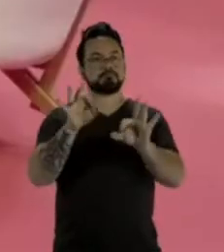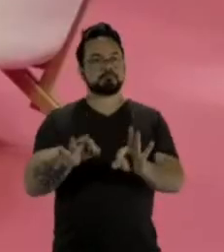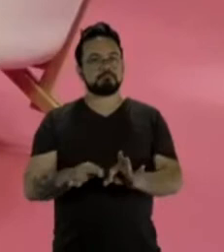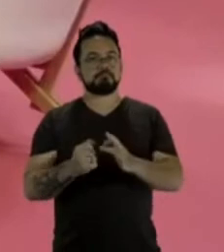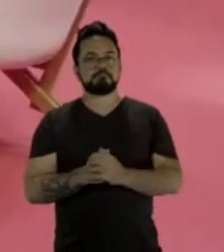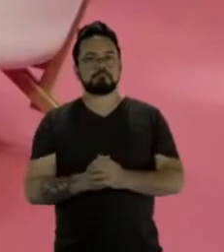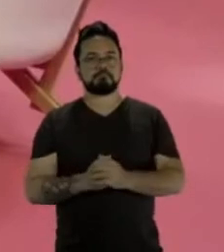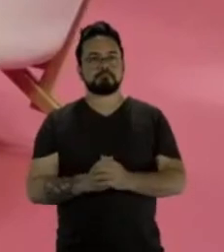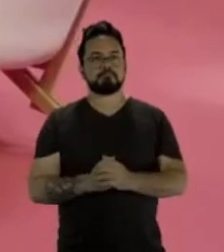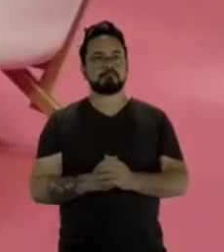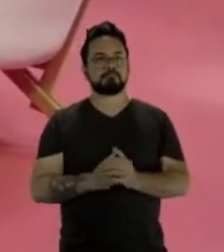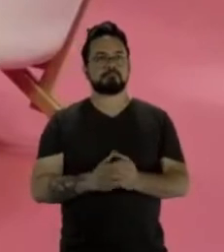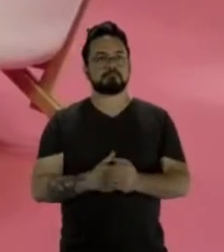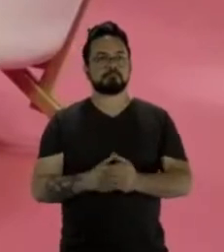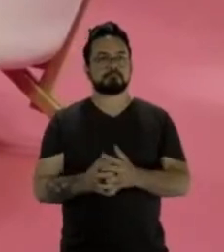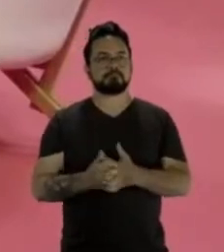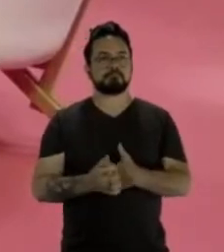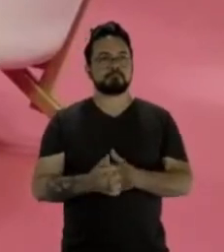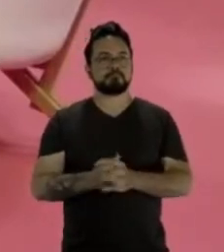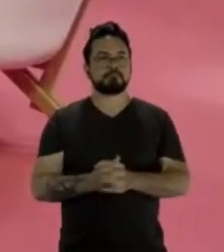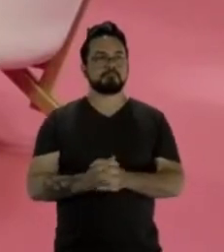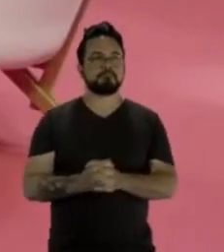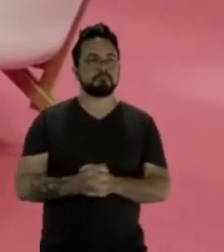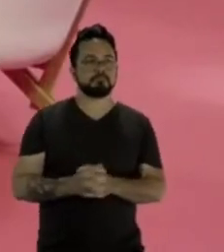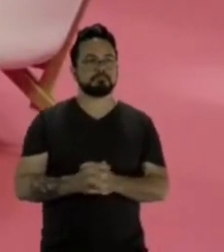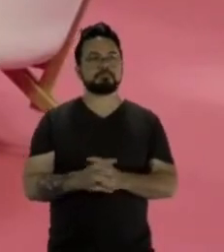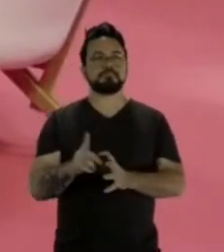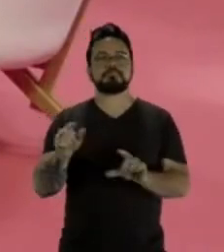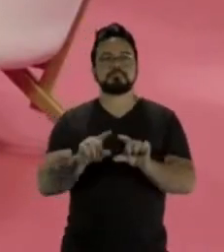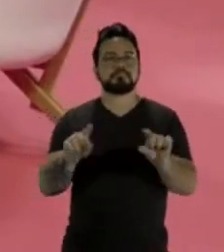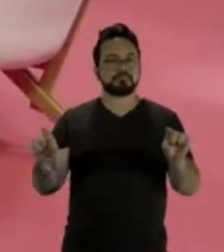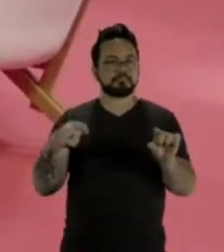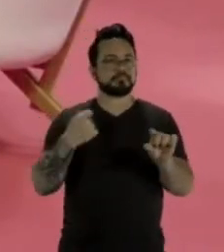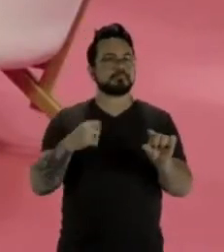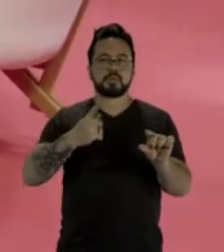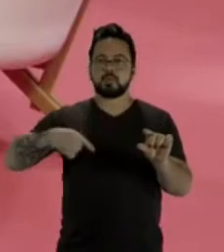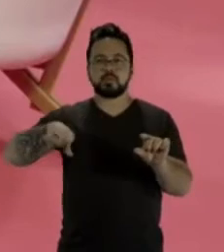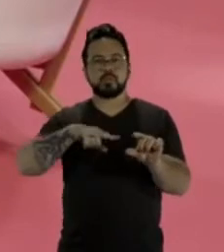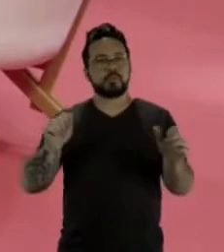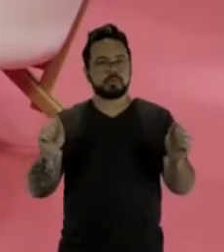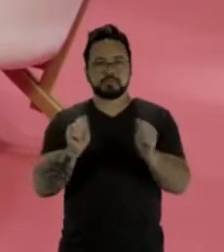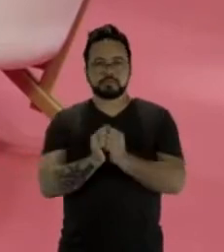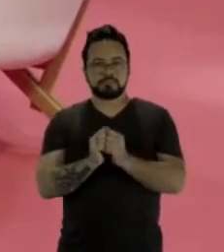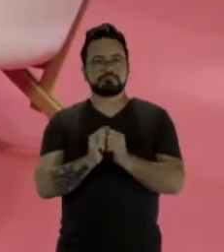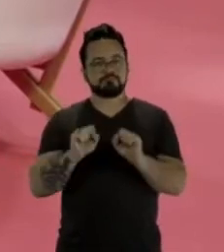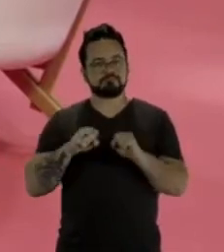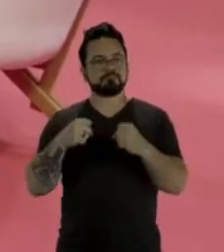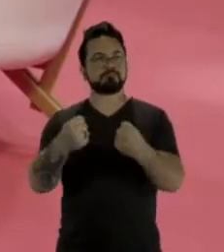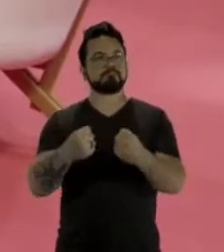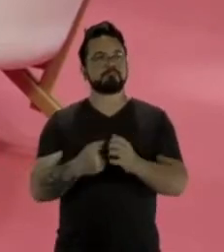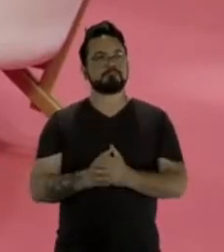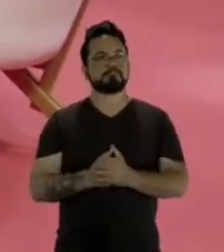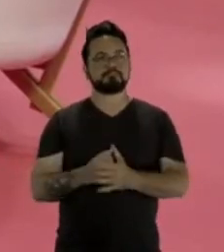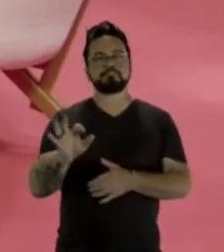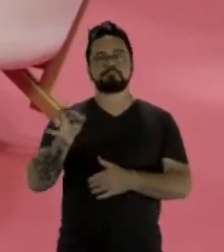né? É uma a frase do Beto Guedes, vamos precisar de todo mundo, né? Exatamente